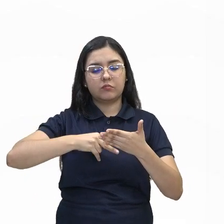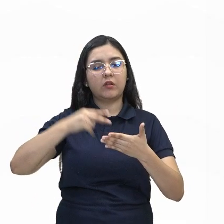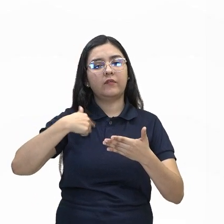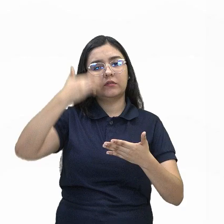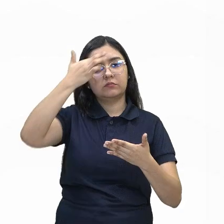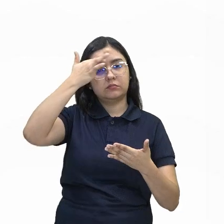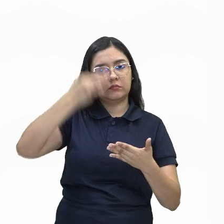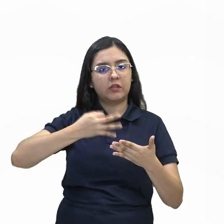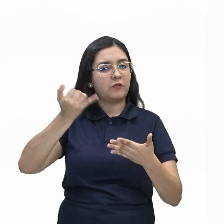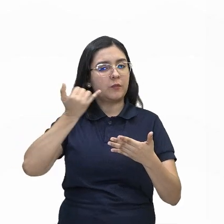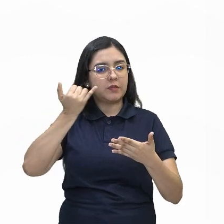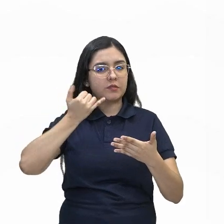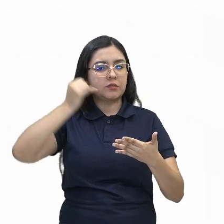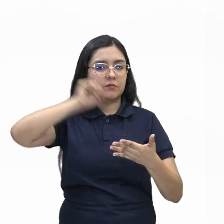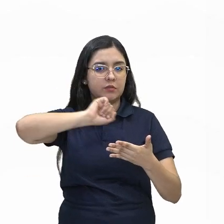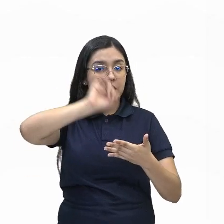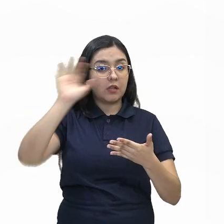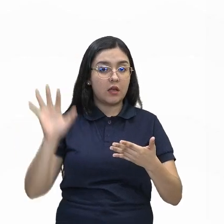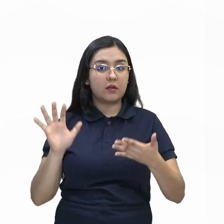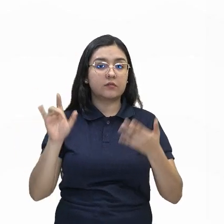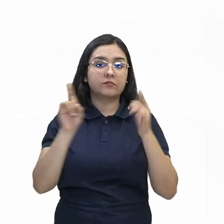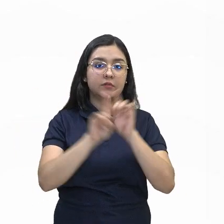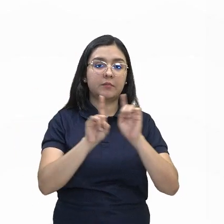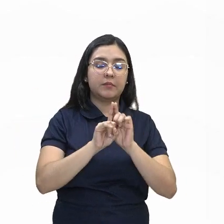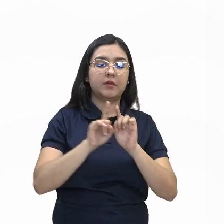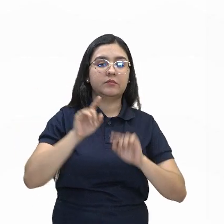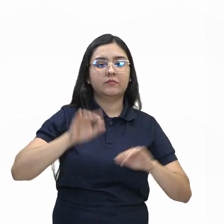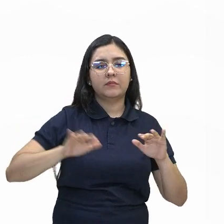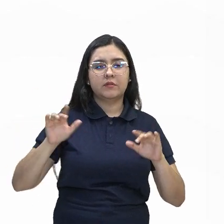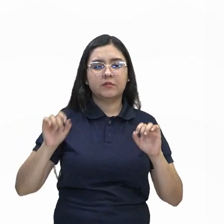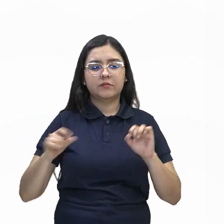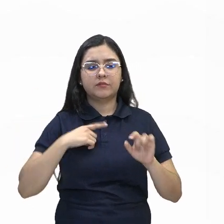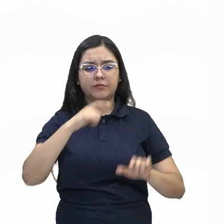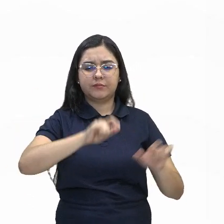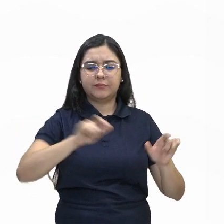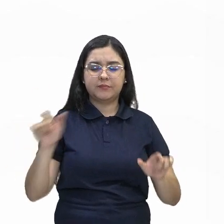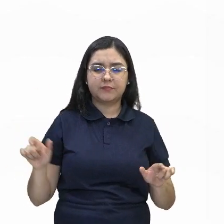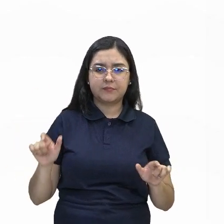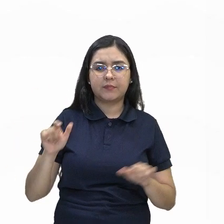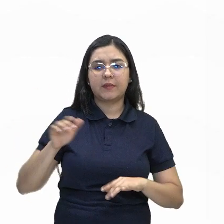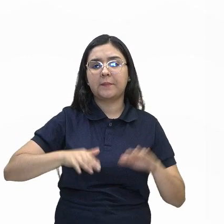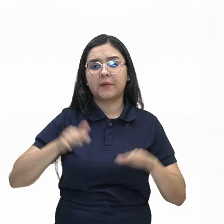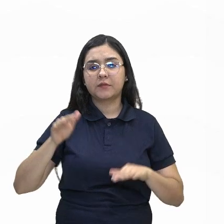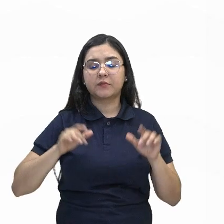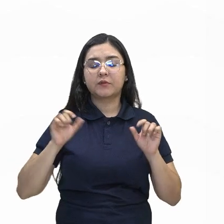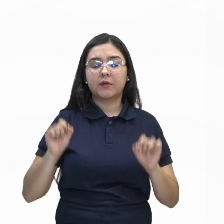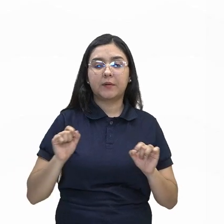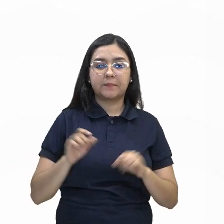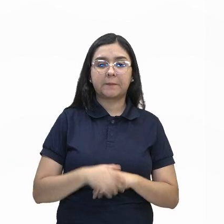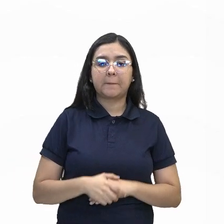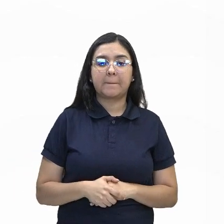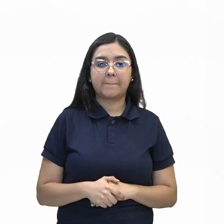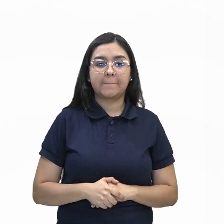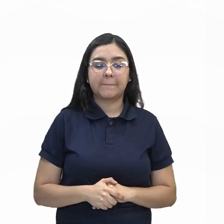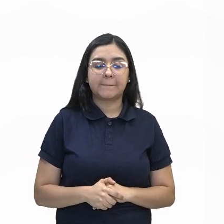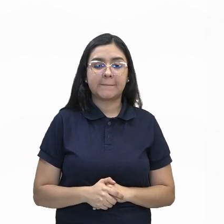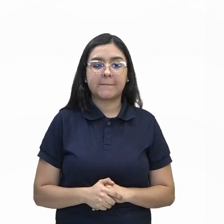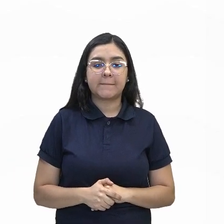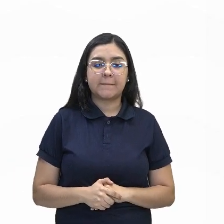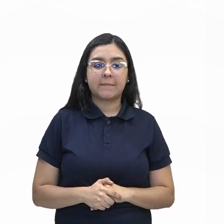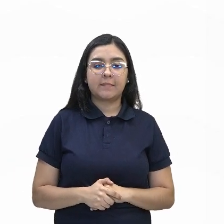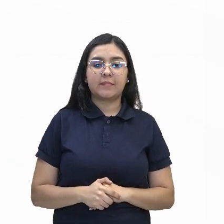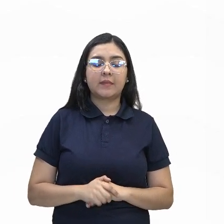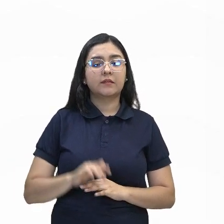mesma informação, variando muito pouco de uma para outra. Claro que isso depende também